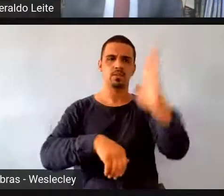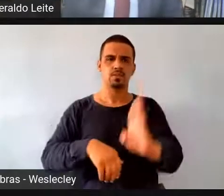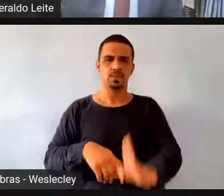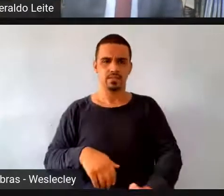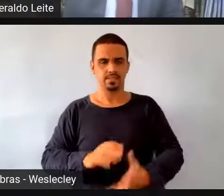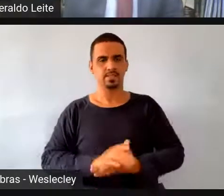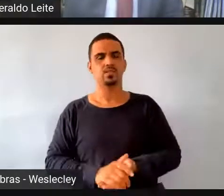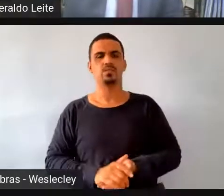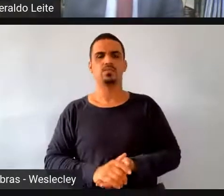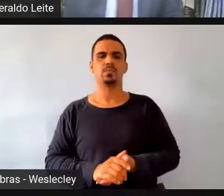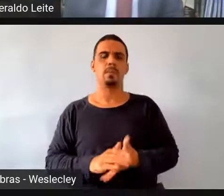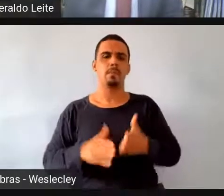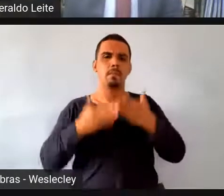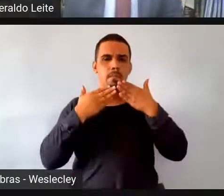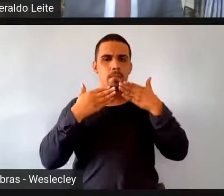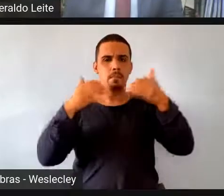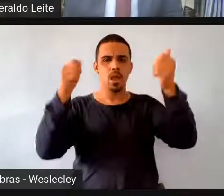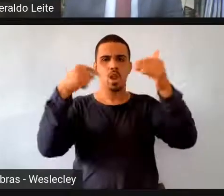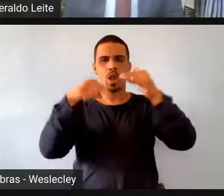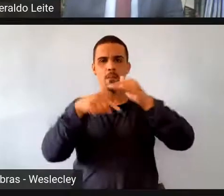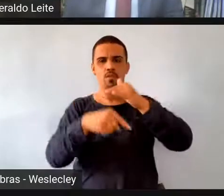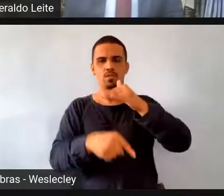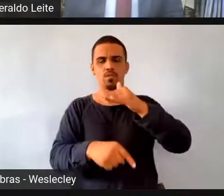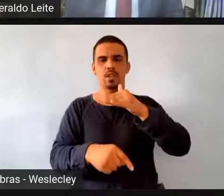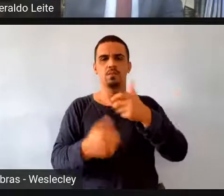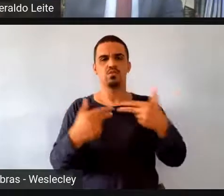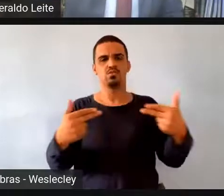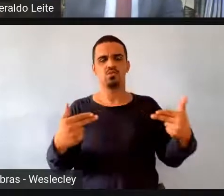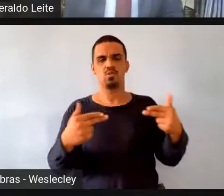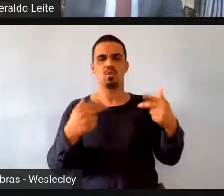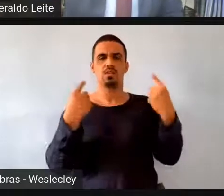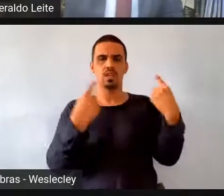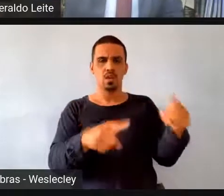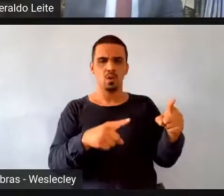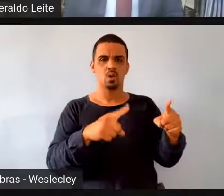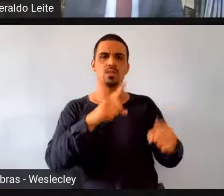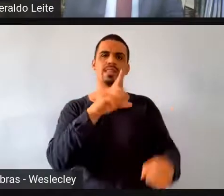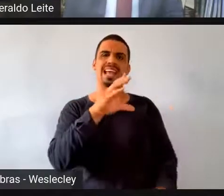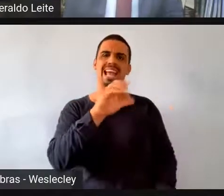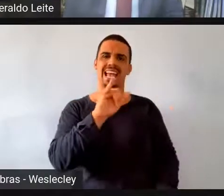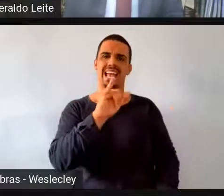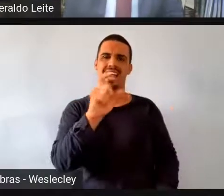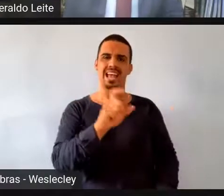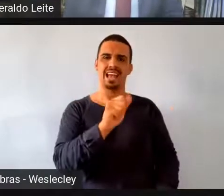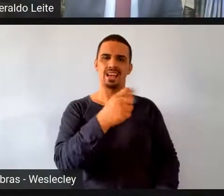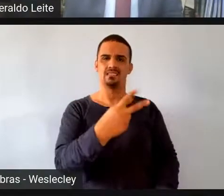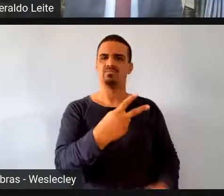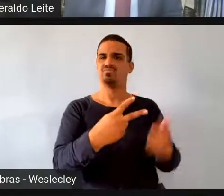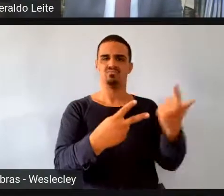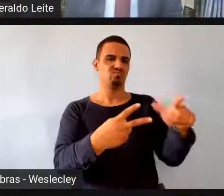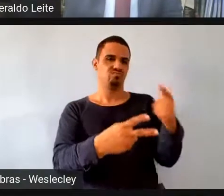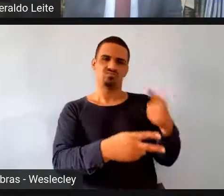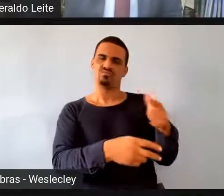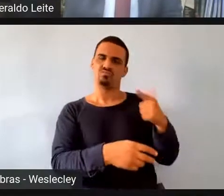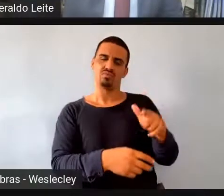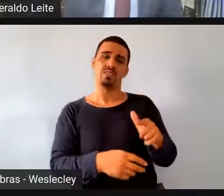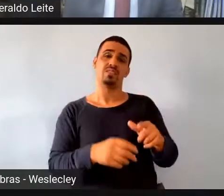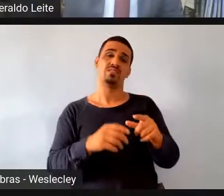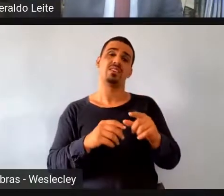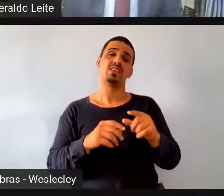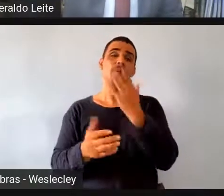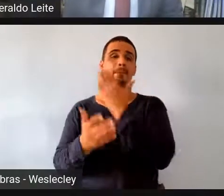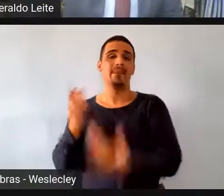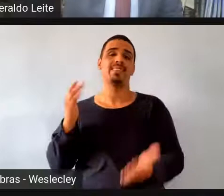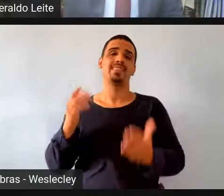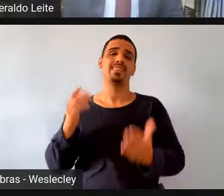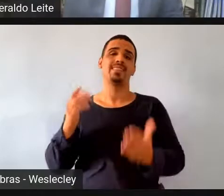aprimoramentos institucionais para o combate ao Caixa 2, pelo contrário, a gente até perdeu, né? Teve uma decisão do